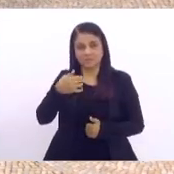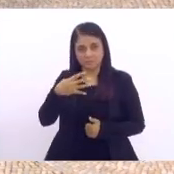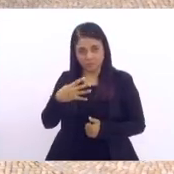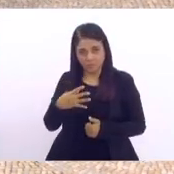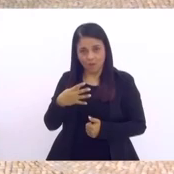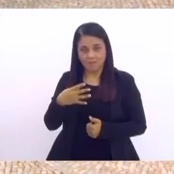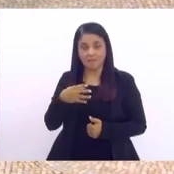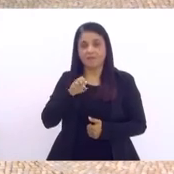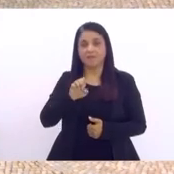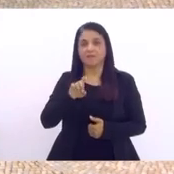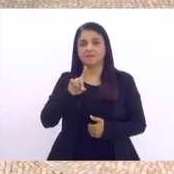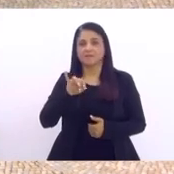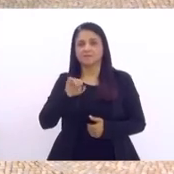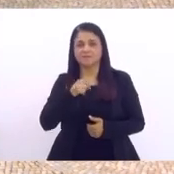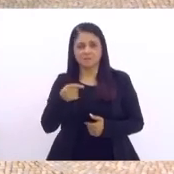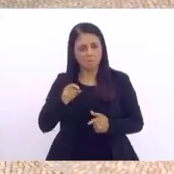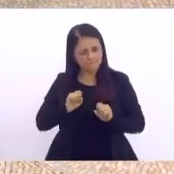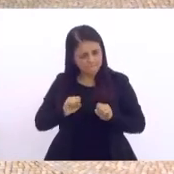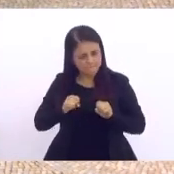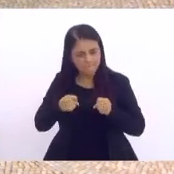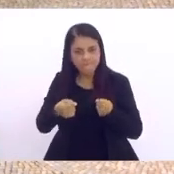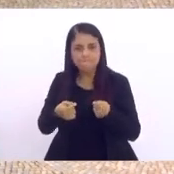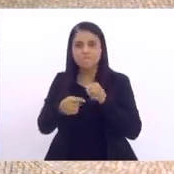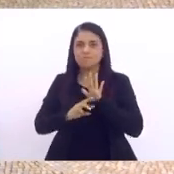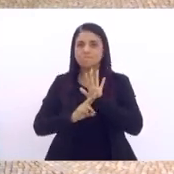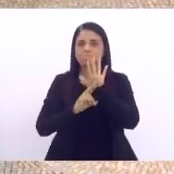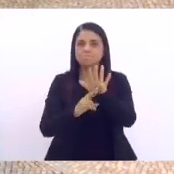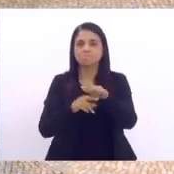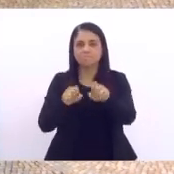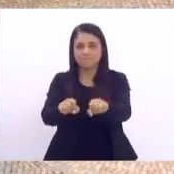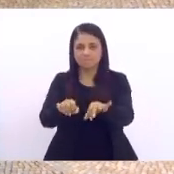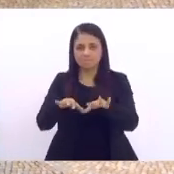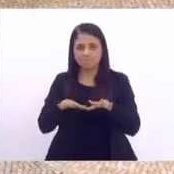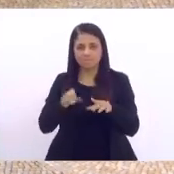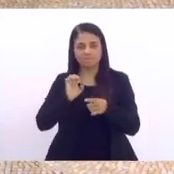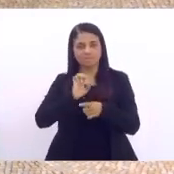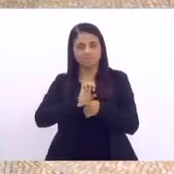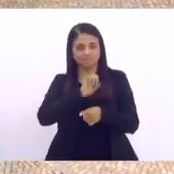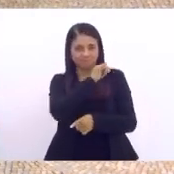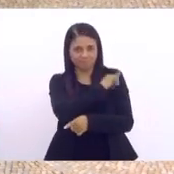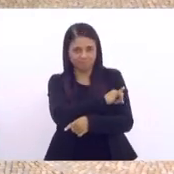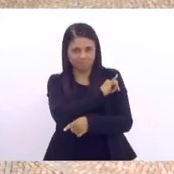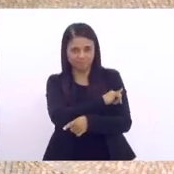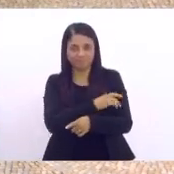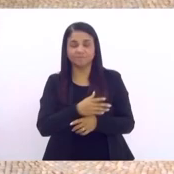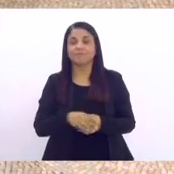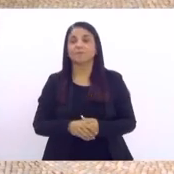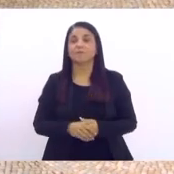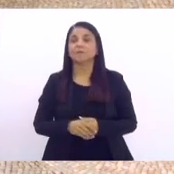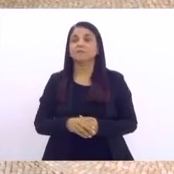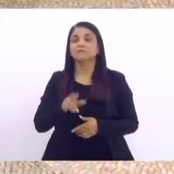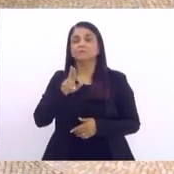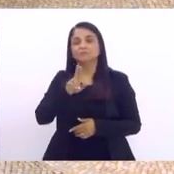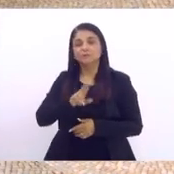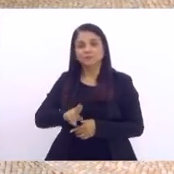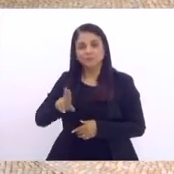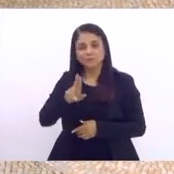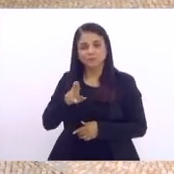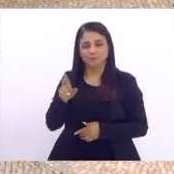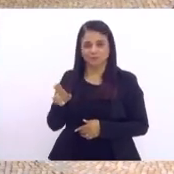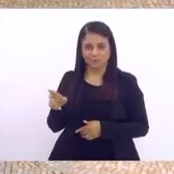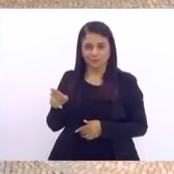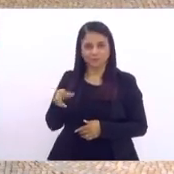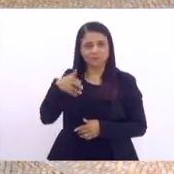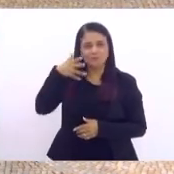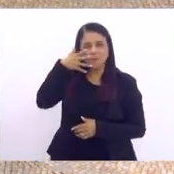para representar a Assembleia Legislativa no nosso estado. E fazendo uso aqui a fala do o coro dos